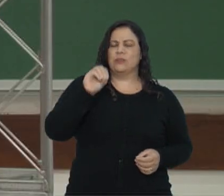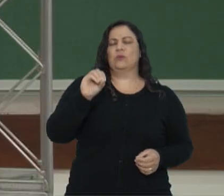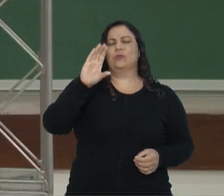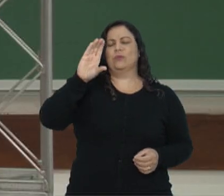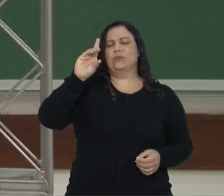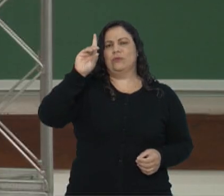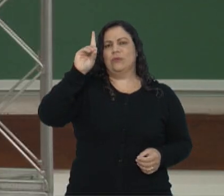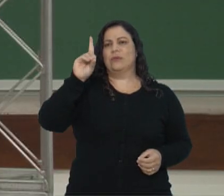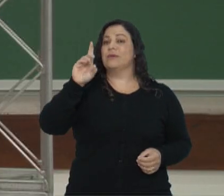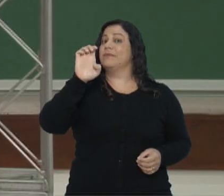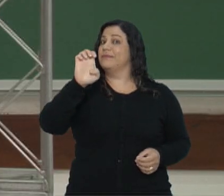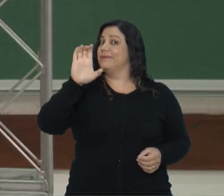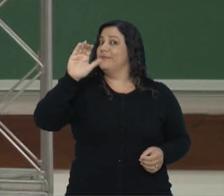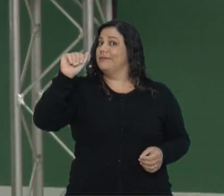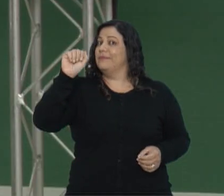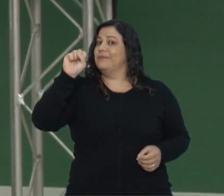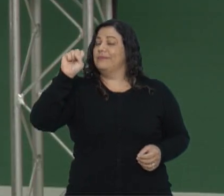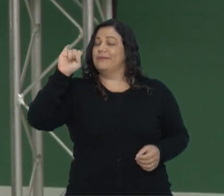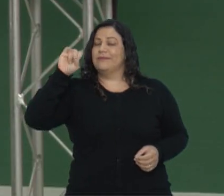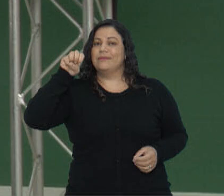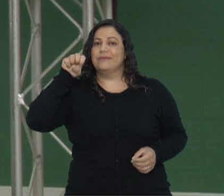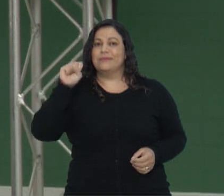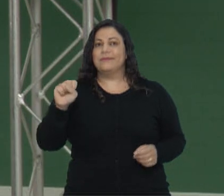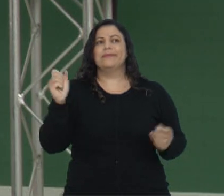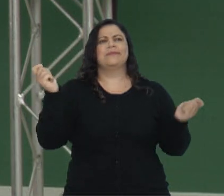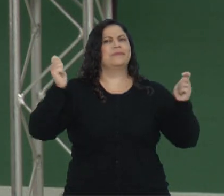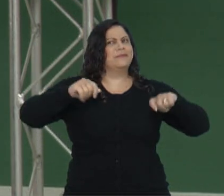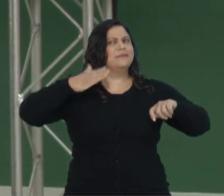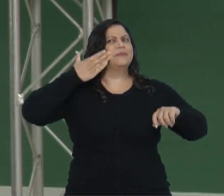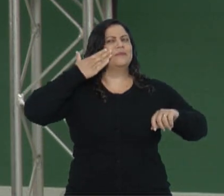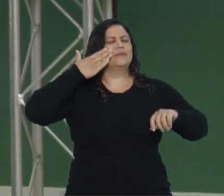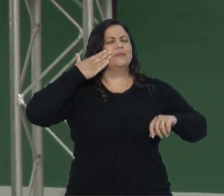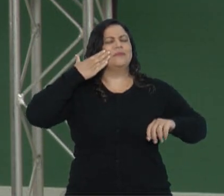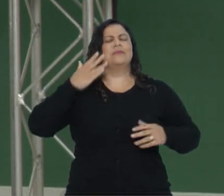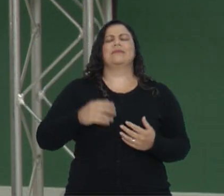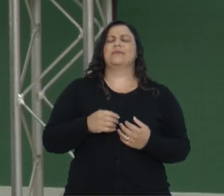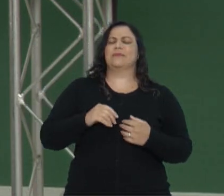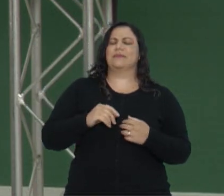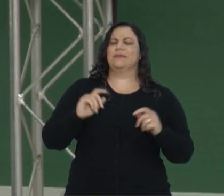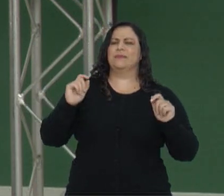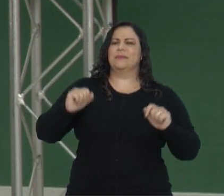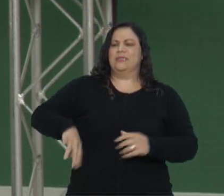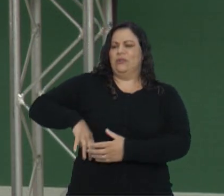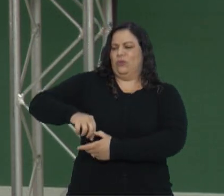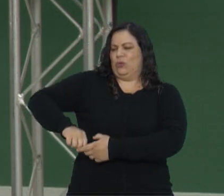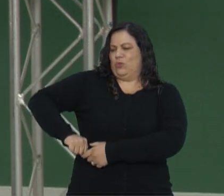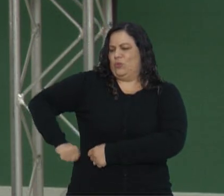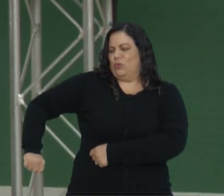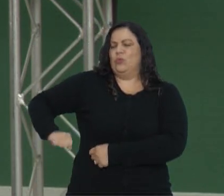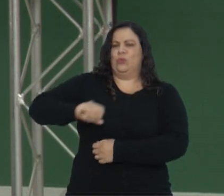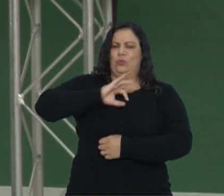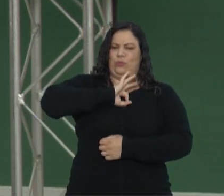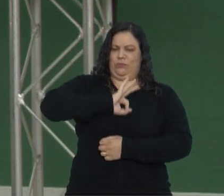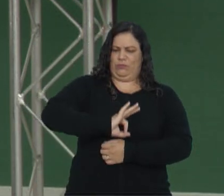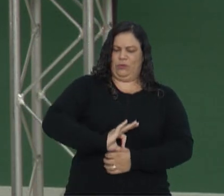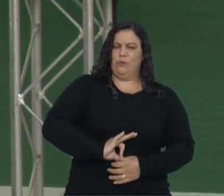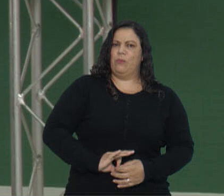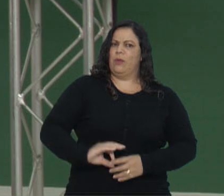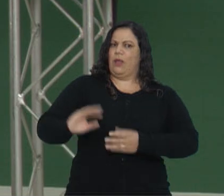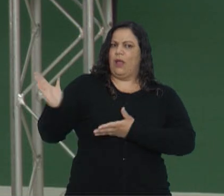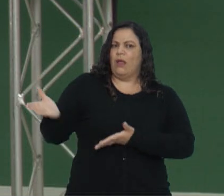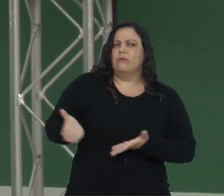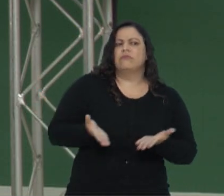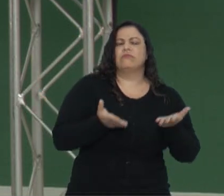objetivo das igrejas barrocas. A gente sabe que os jesuítas também foram um dos principais nomes para